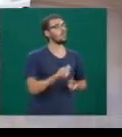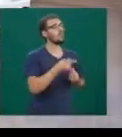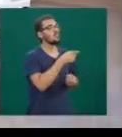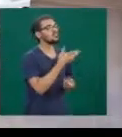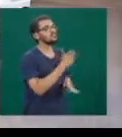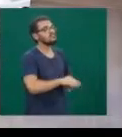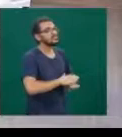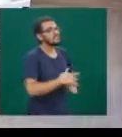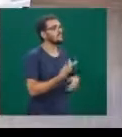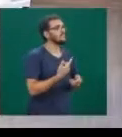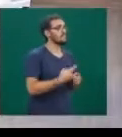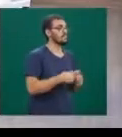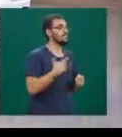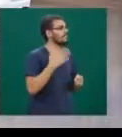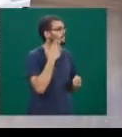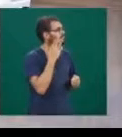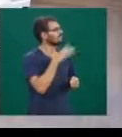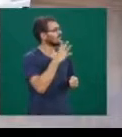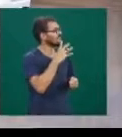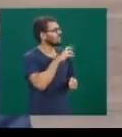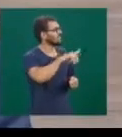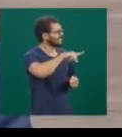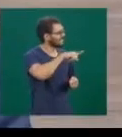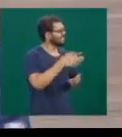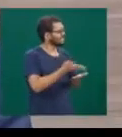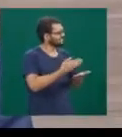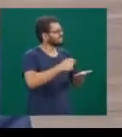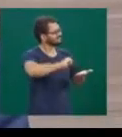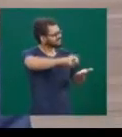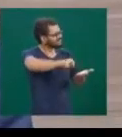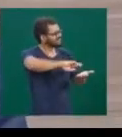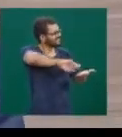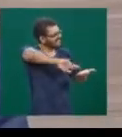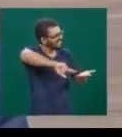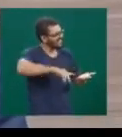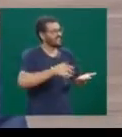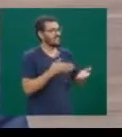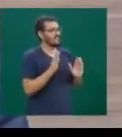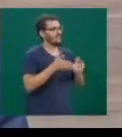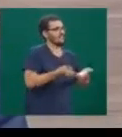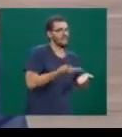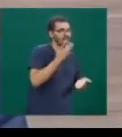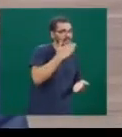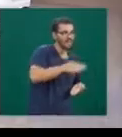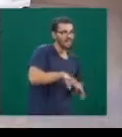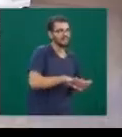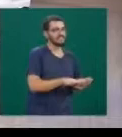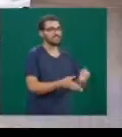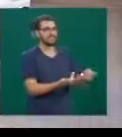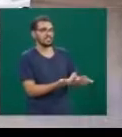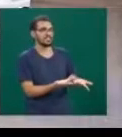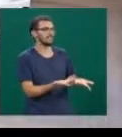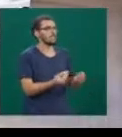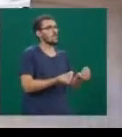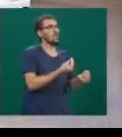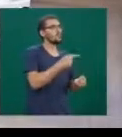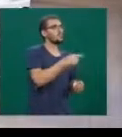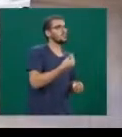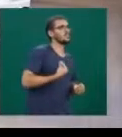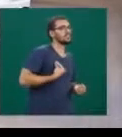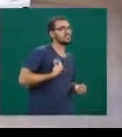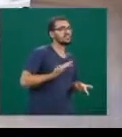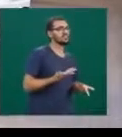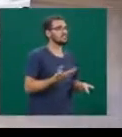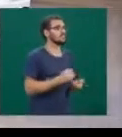sei que você é uma escritora de muitas obras, inclusive, principalmente na literatura infantil, infanto-juvenil, mais na infantil. Como é que é a sua participação?